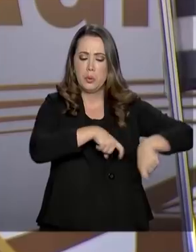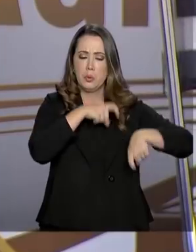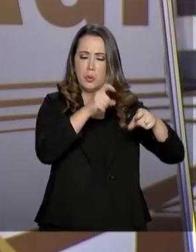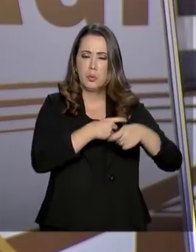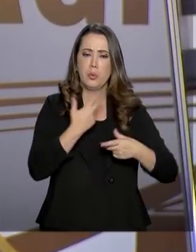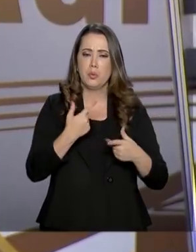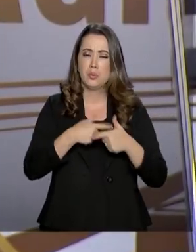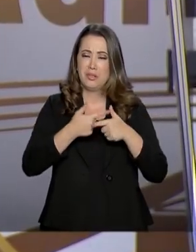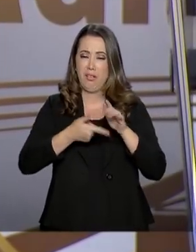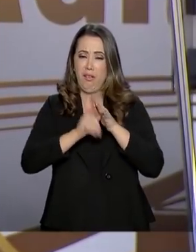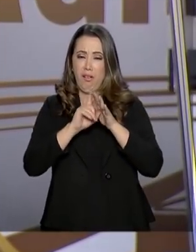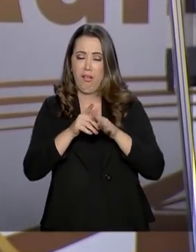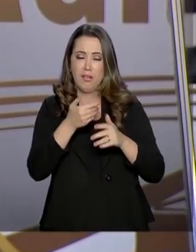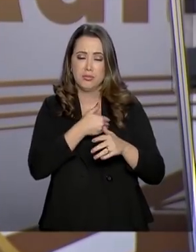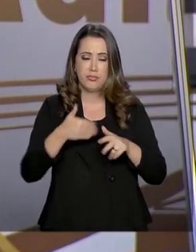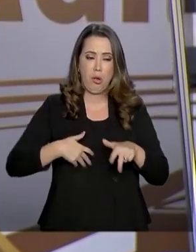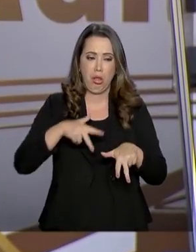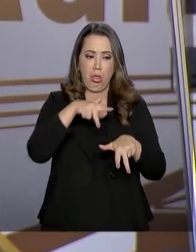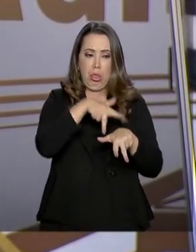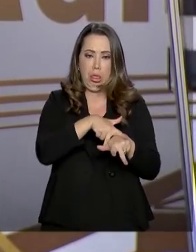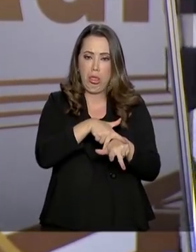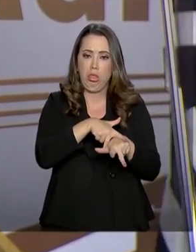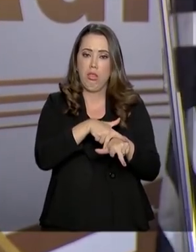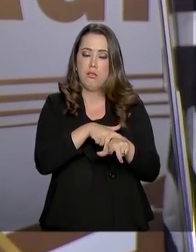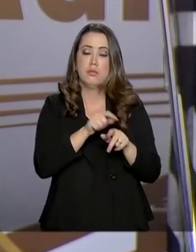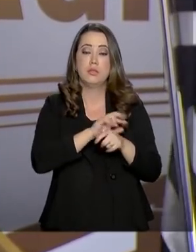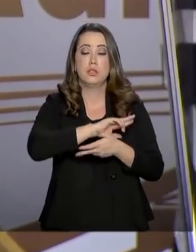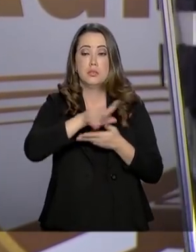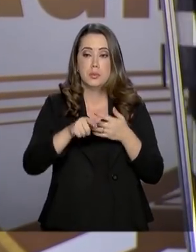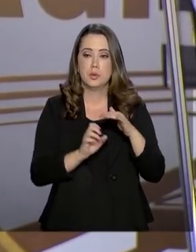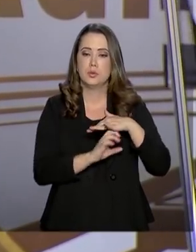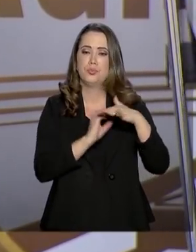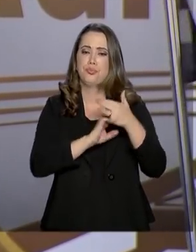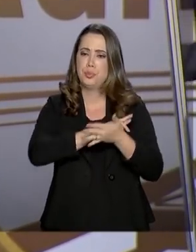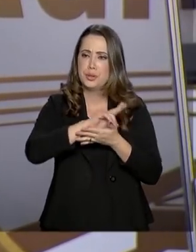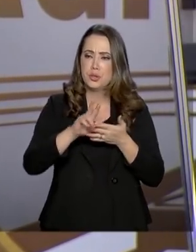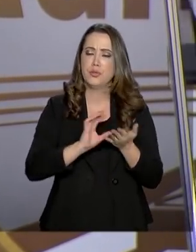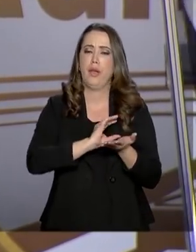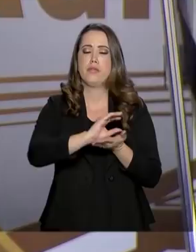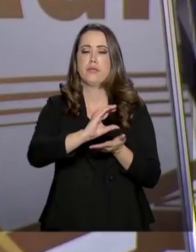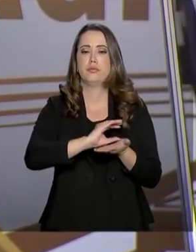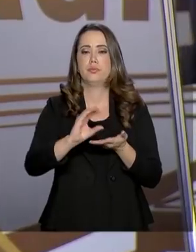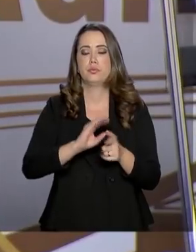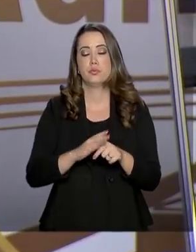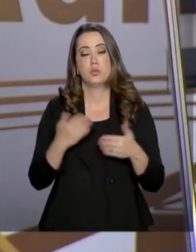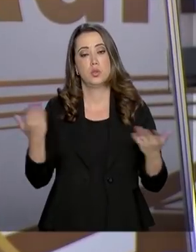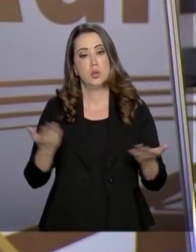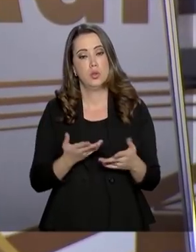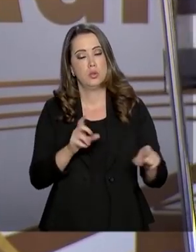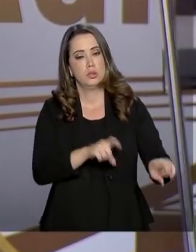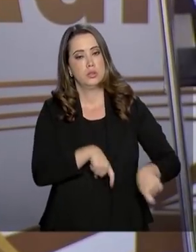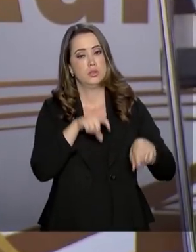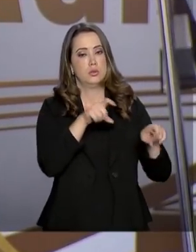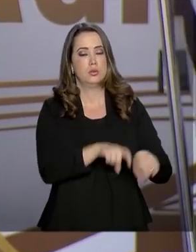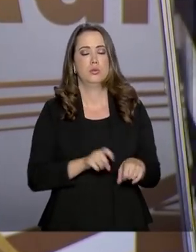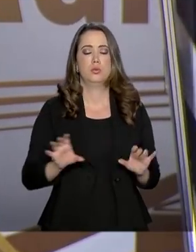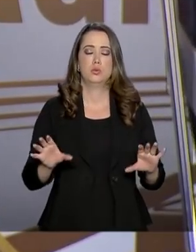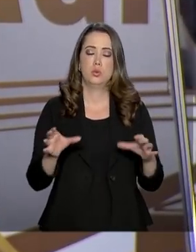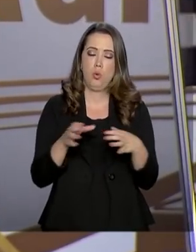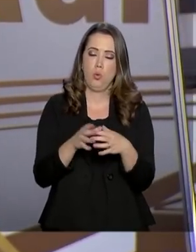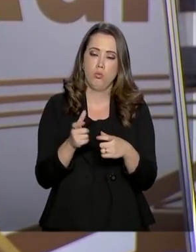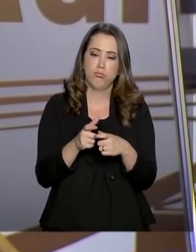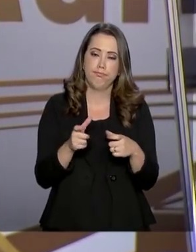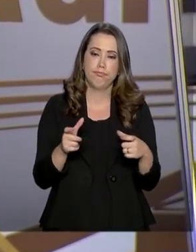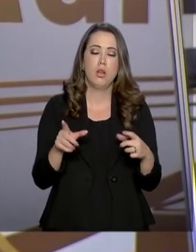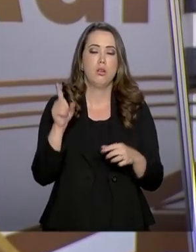que investem e dos grandes empreendedores. E o agronegócio, a agropecuária, é um dos setores